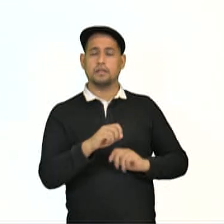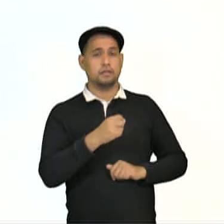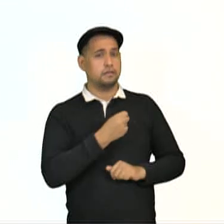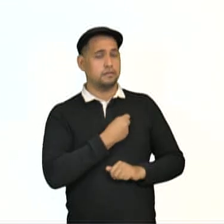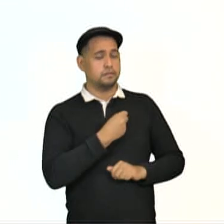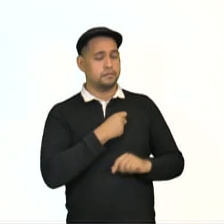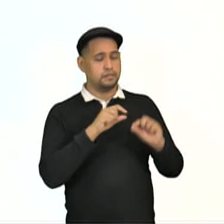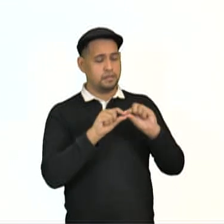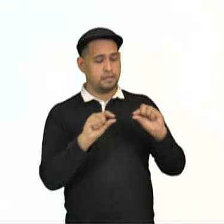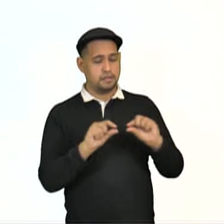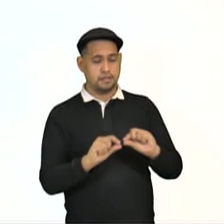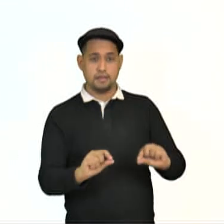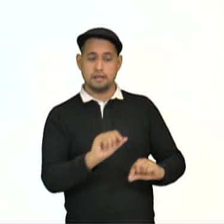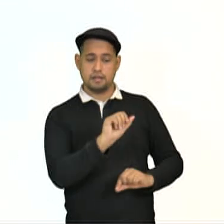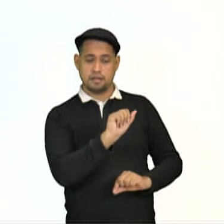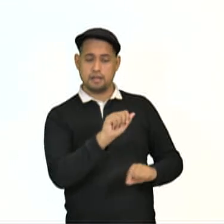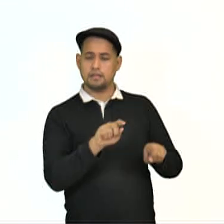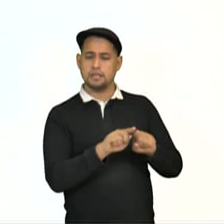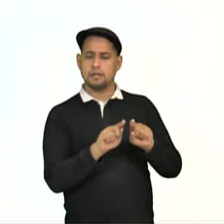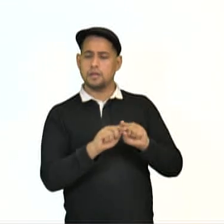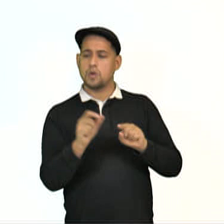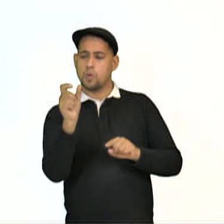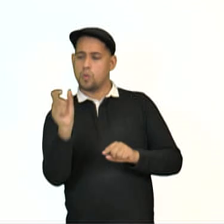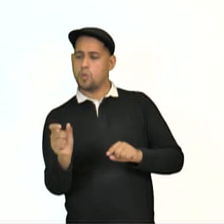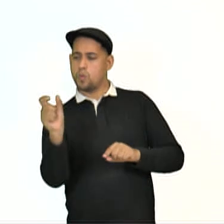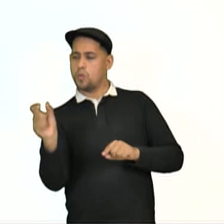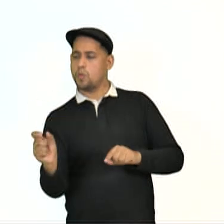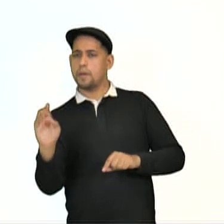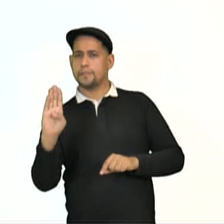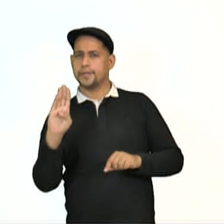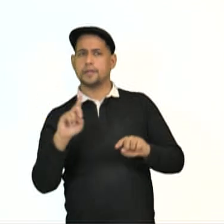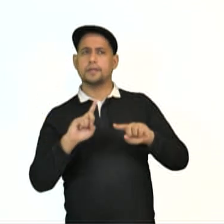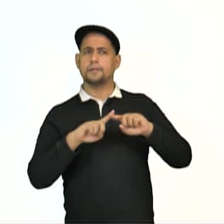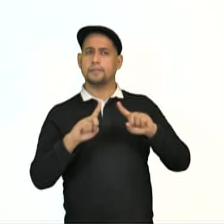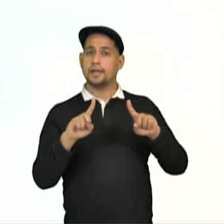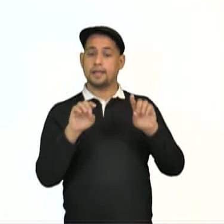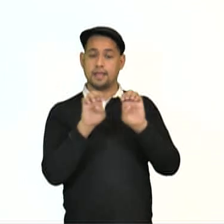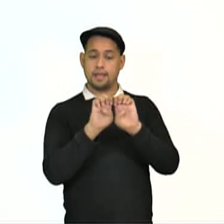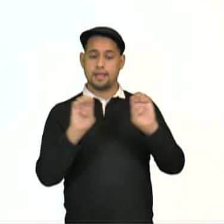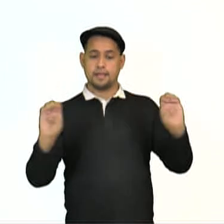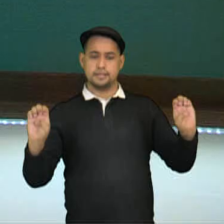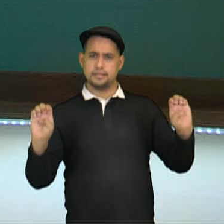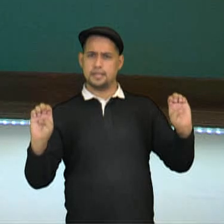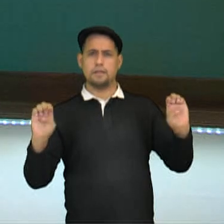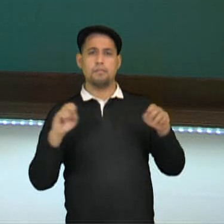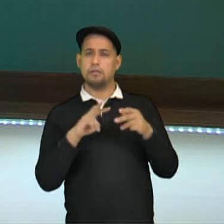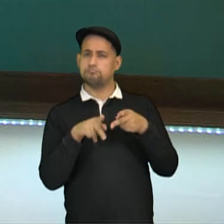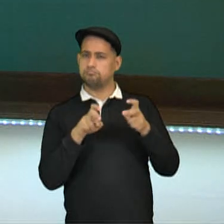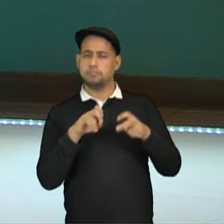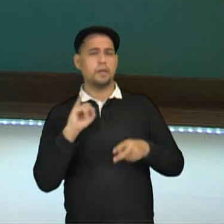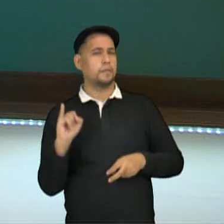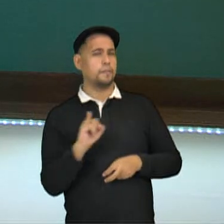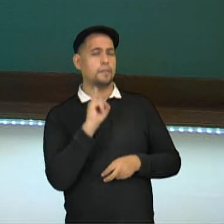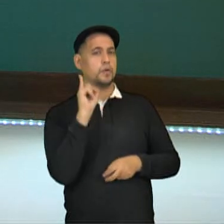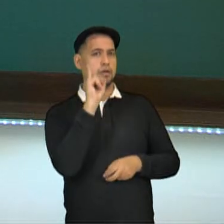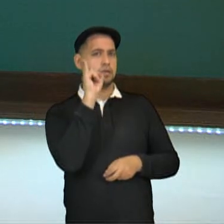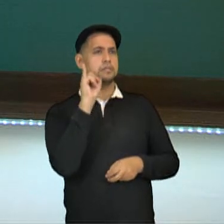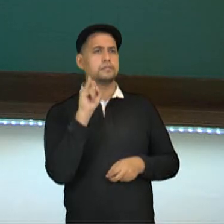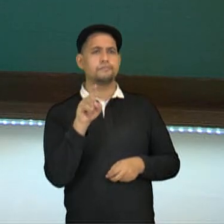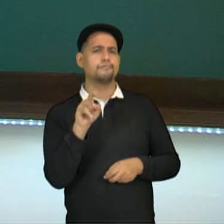número de linhas de A e o número de colunas de B. Então, esse esqueminha aqui é bem importante de